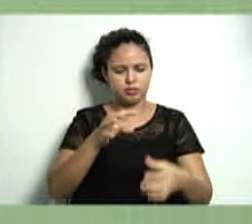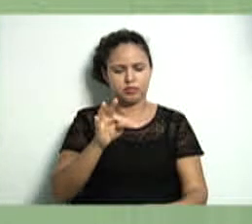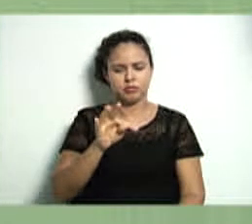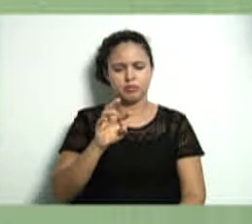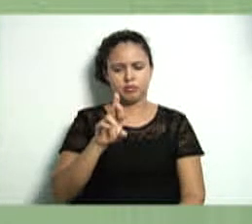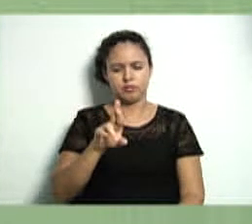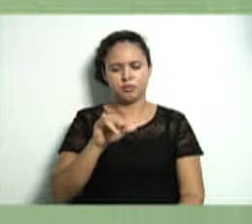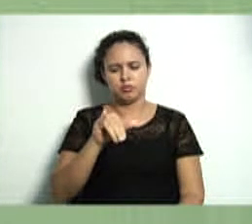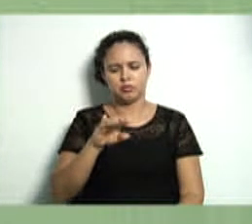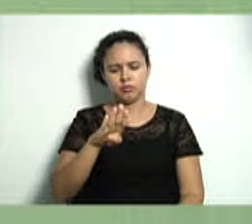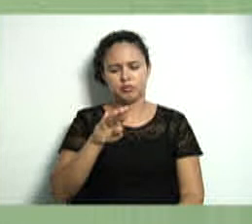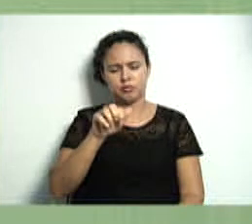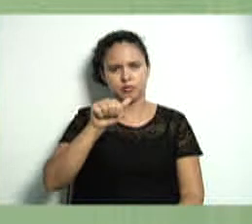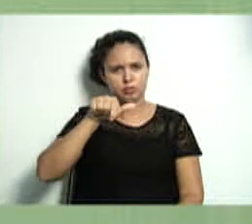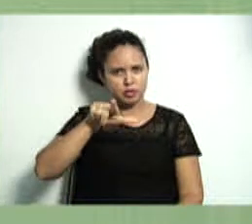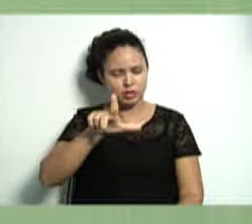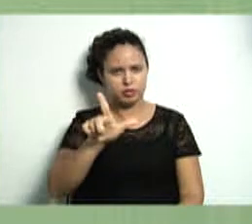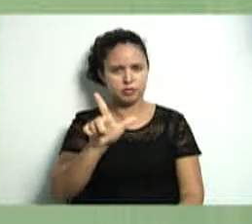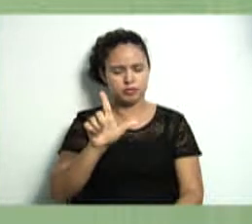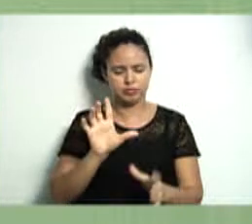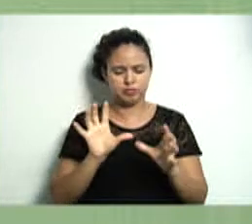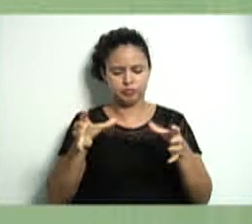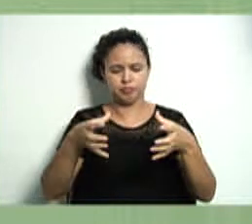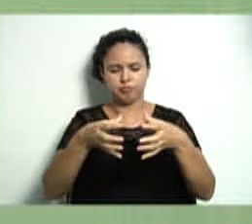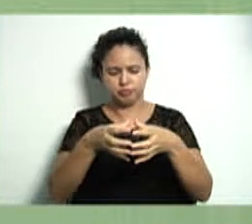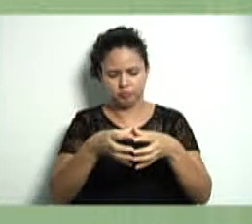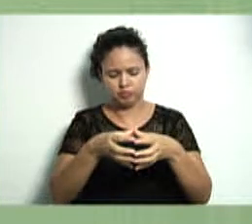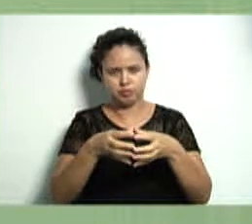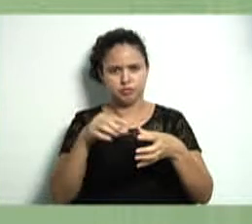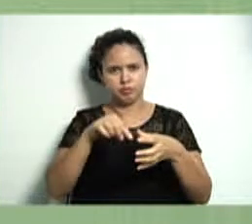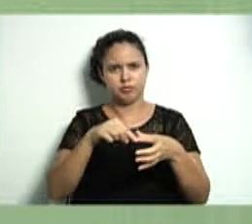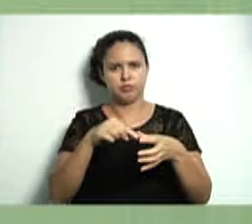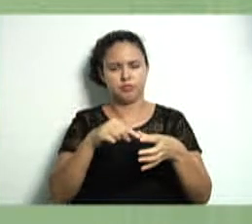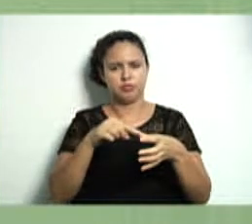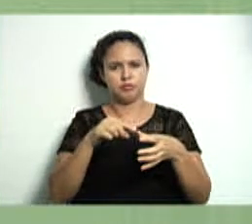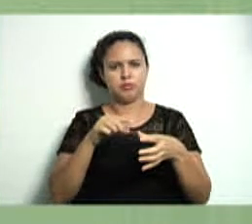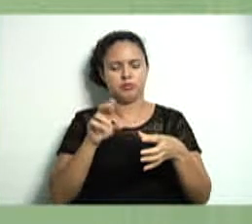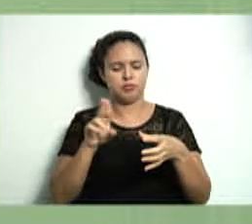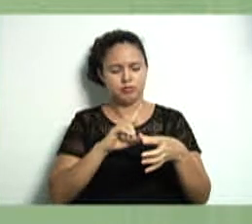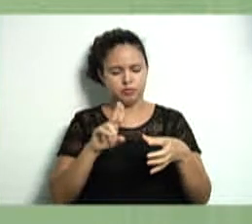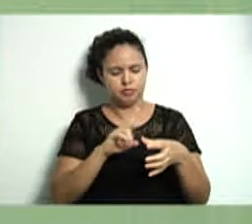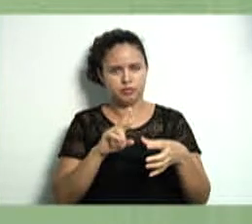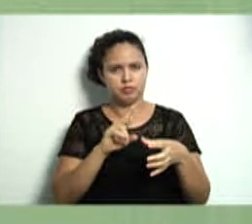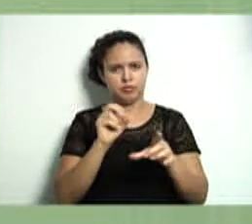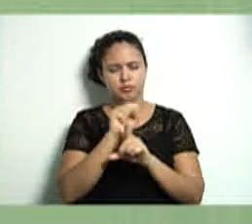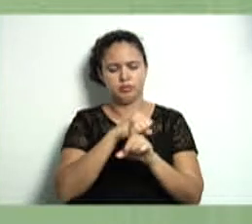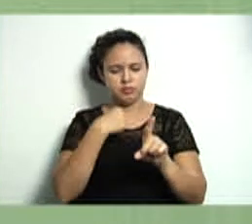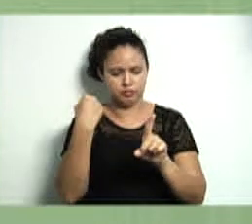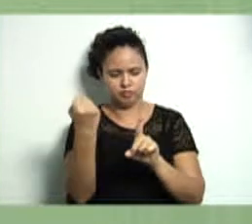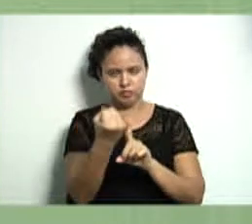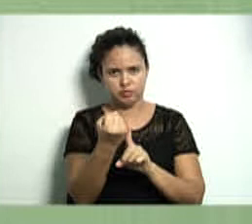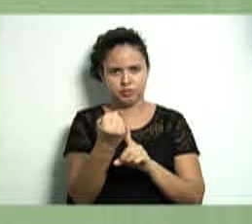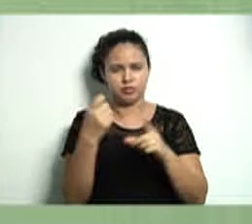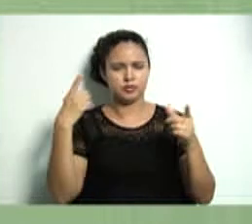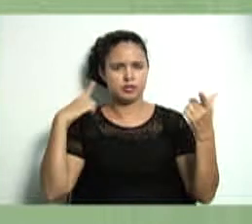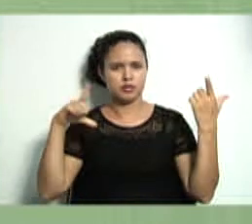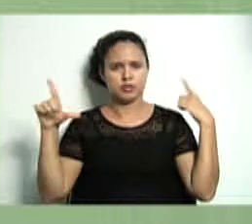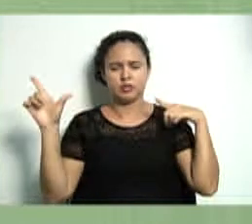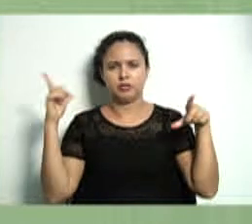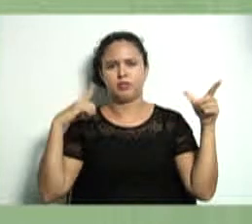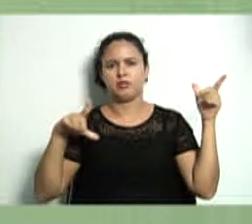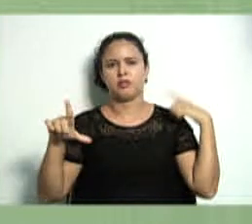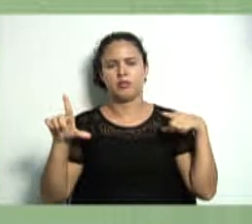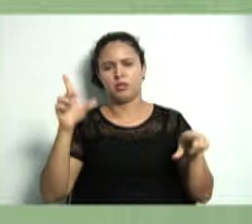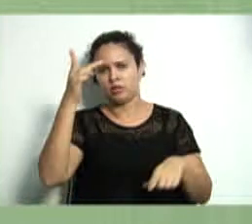produção tribal, que também foi chamado de de sociedade do lazer, né?